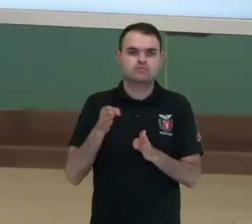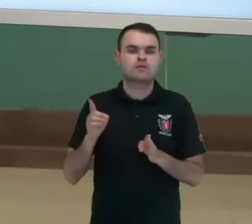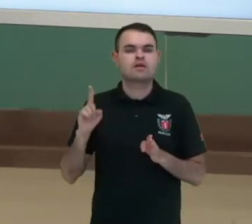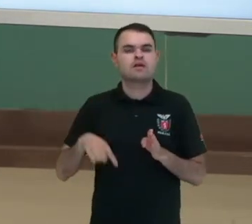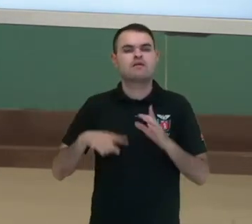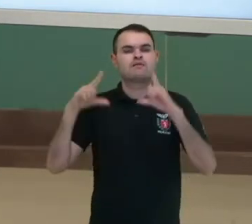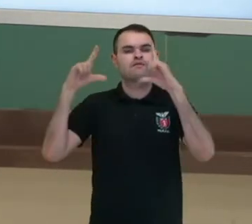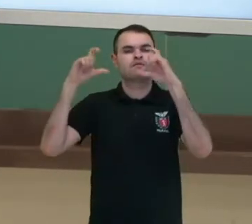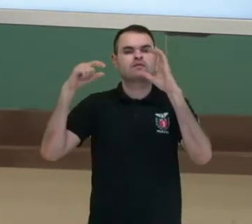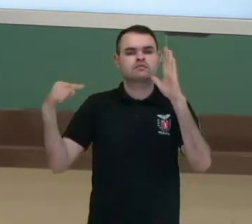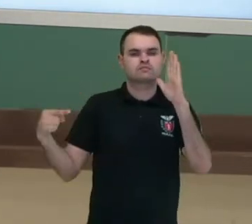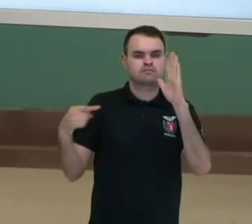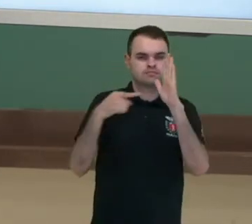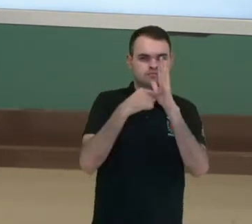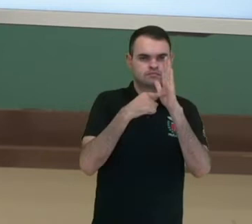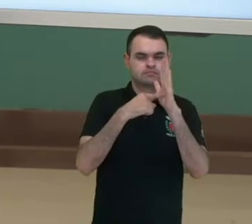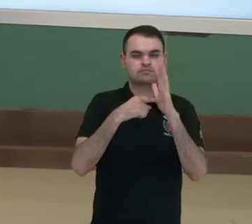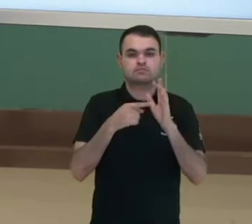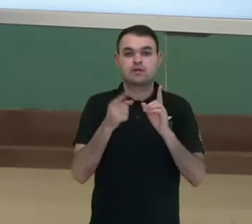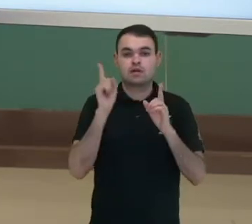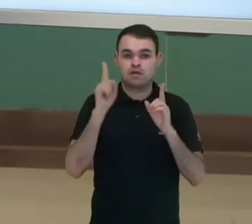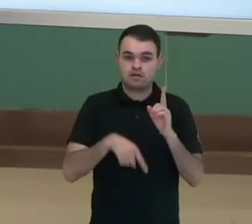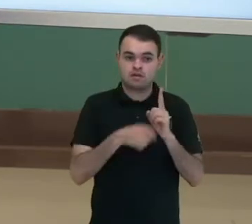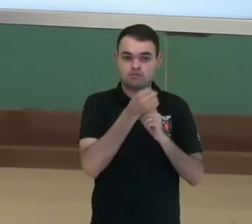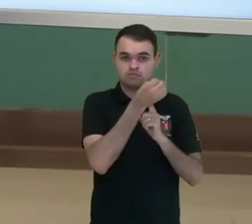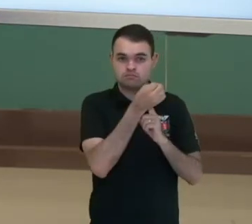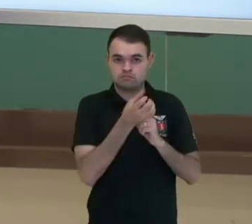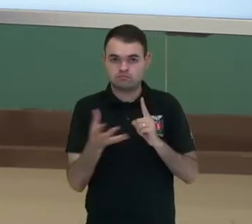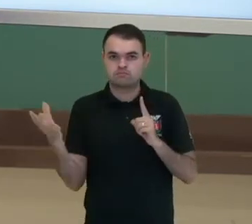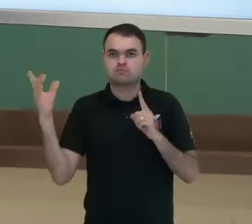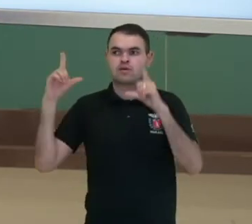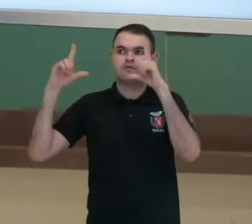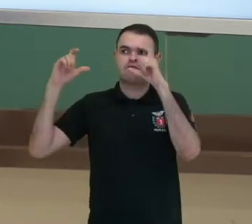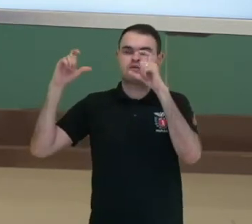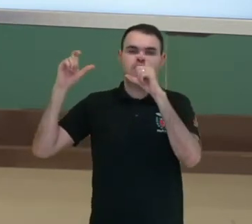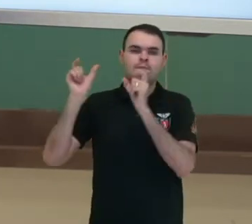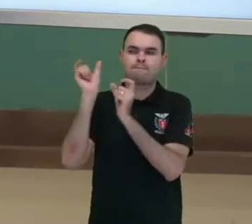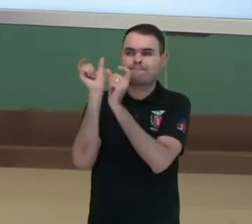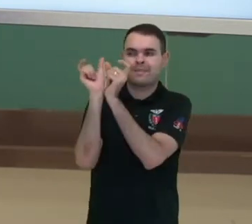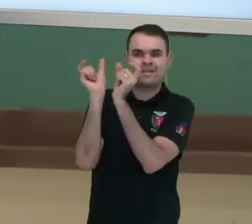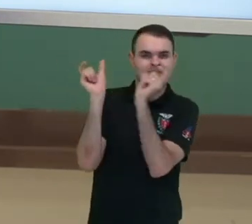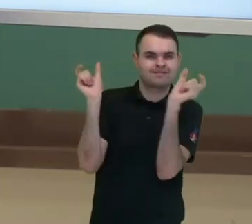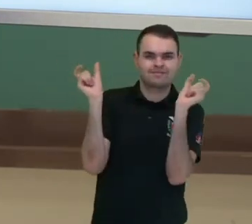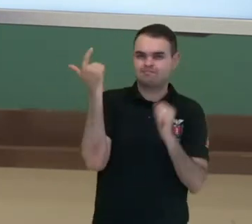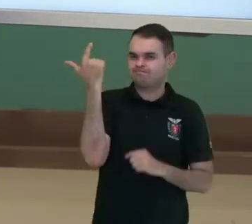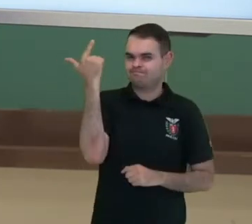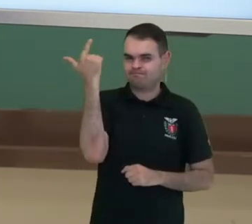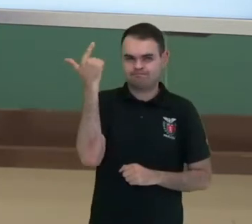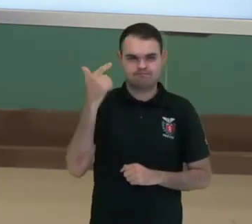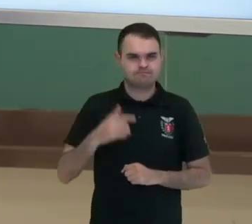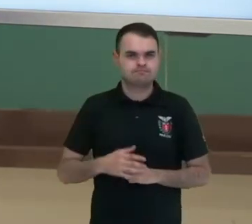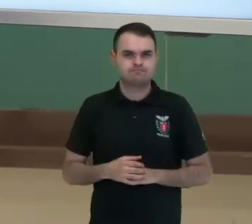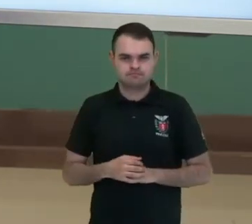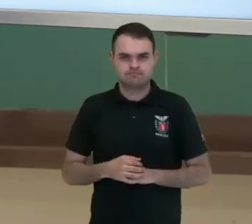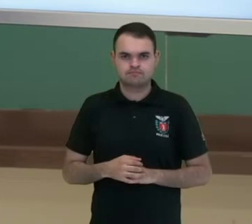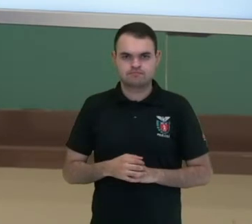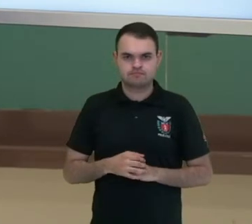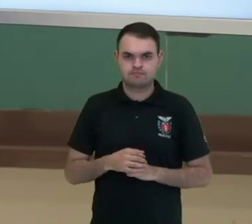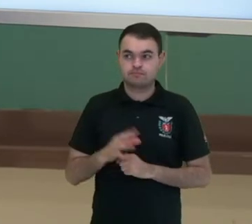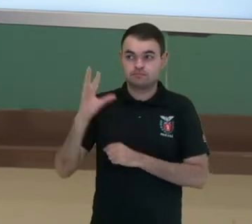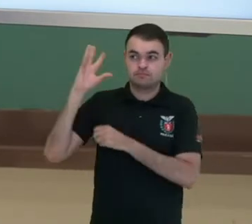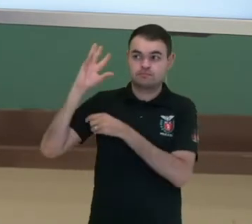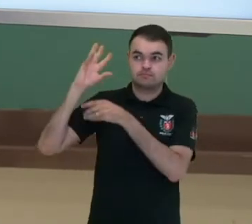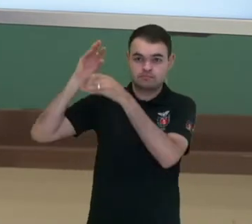fotodenúncia. Então é uma linguagem não verbal, né? Porque a foto ela não traz palavras expressas nela em